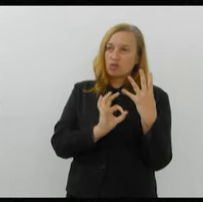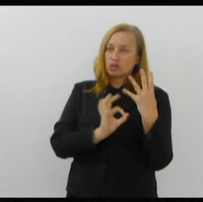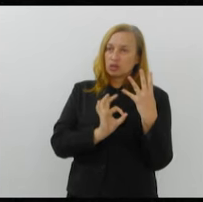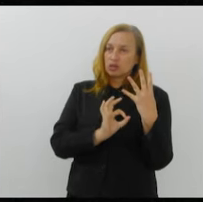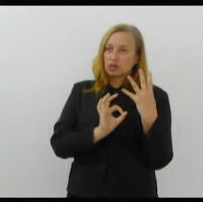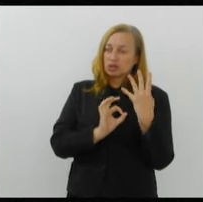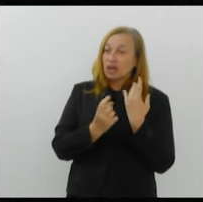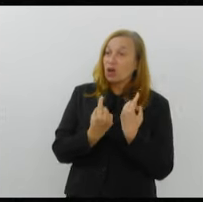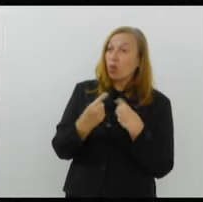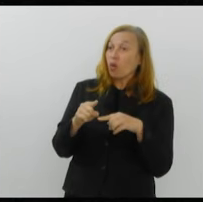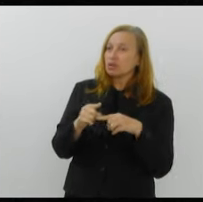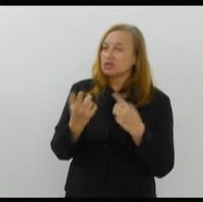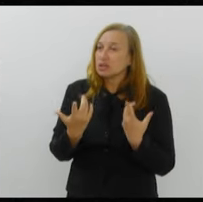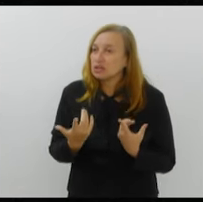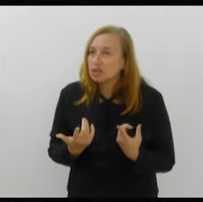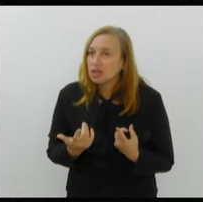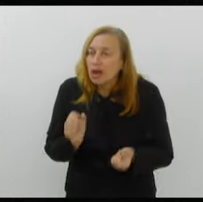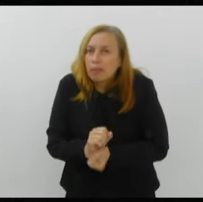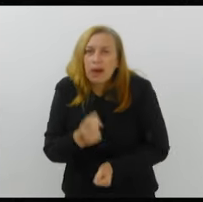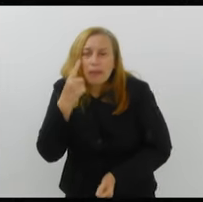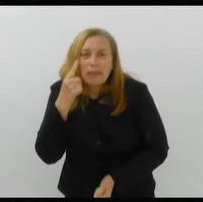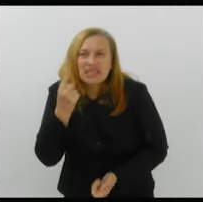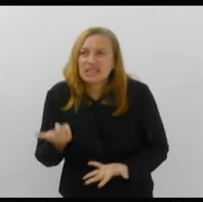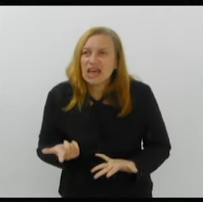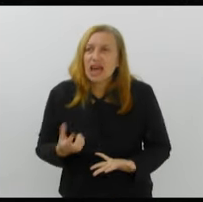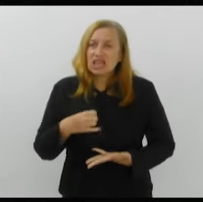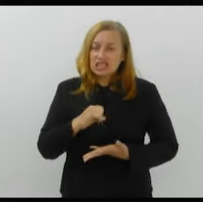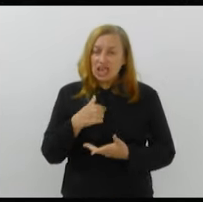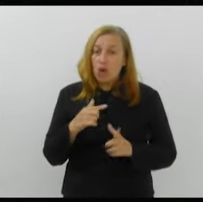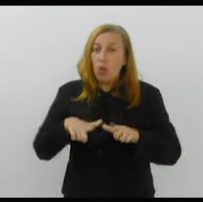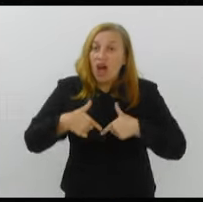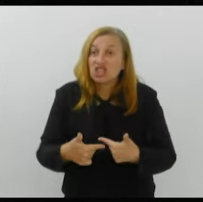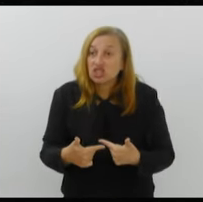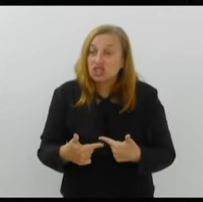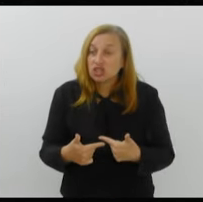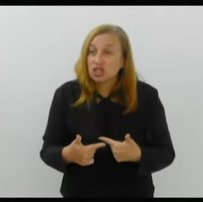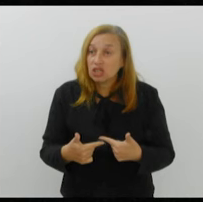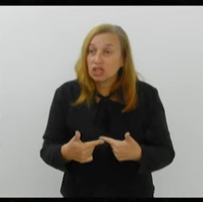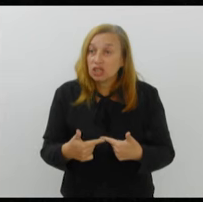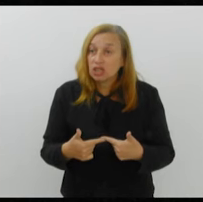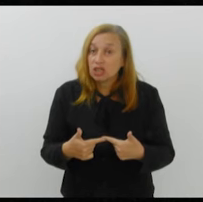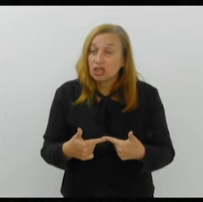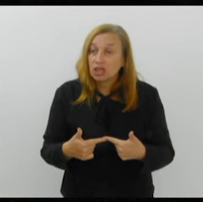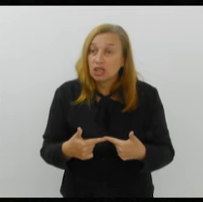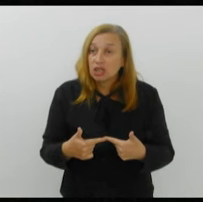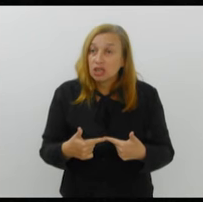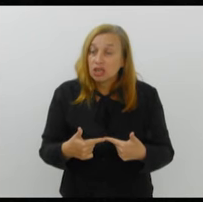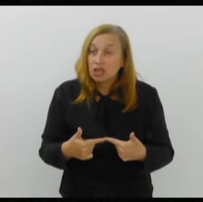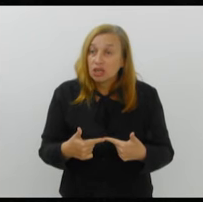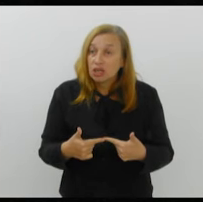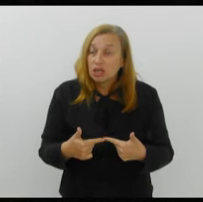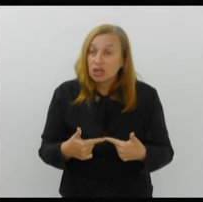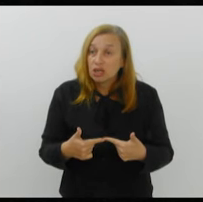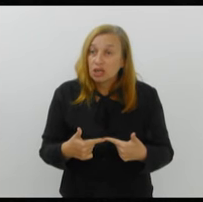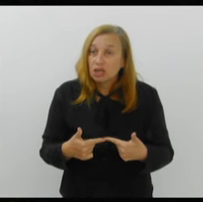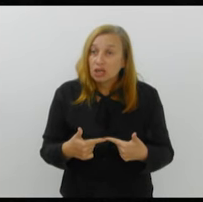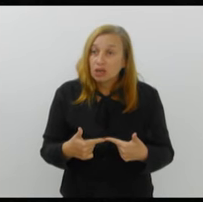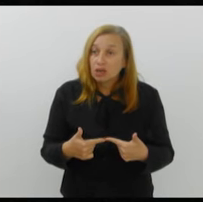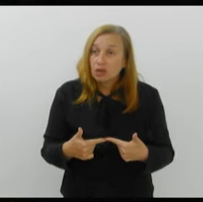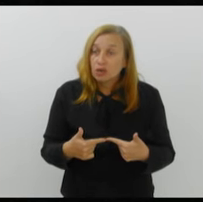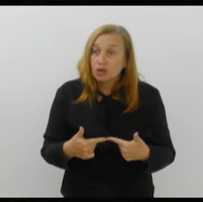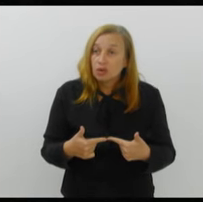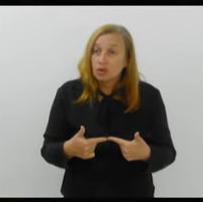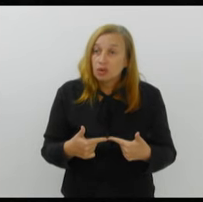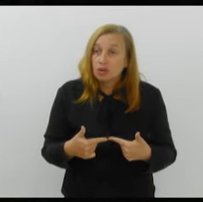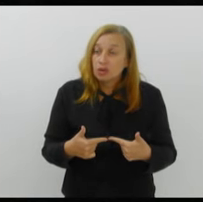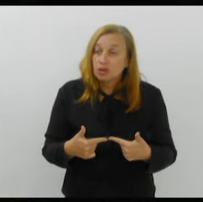grande realidade. Ele para pensar, se ele agir, se ele for um pouco mais firme na sua ação,